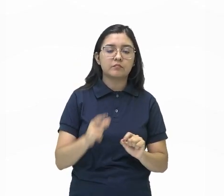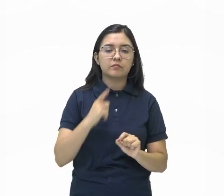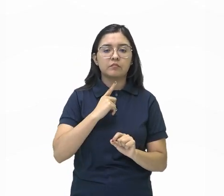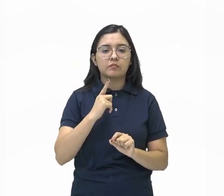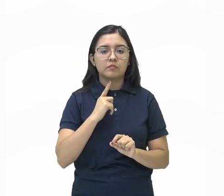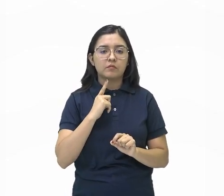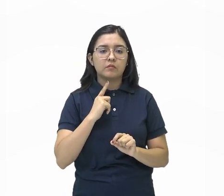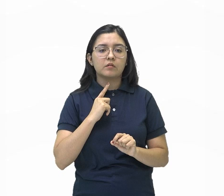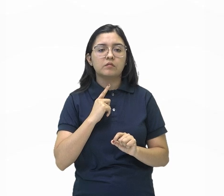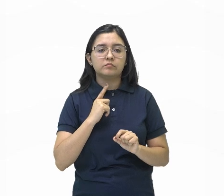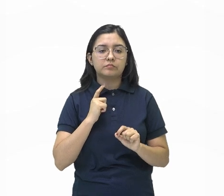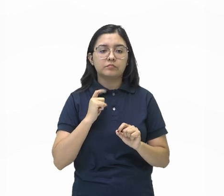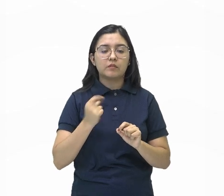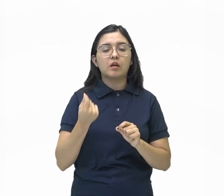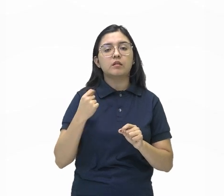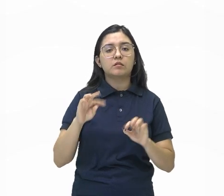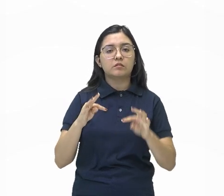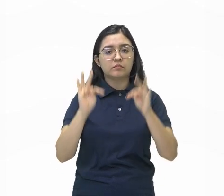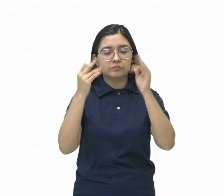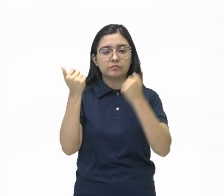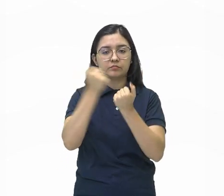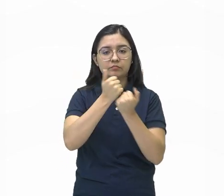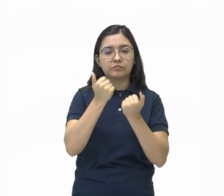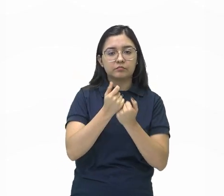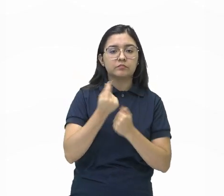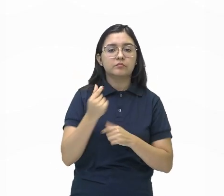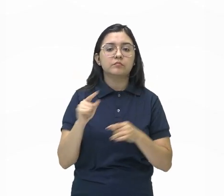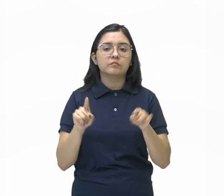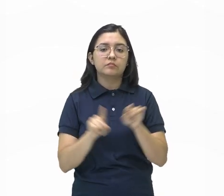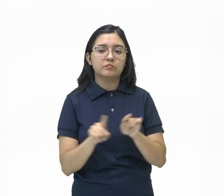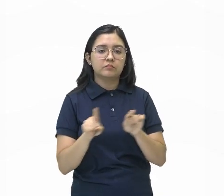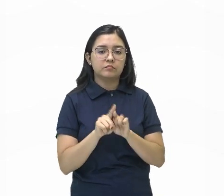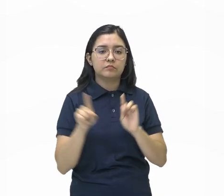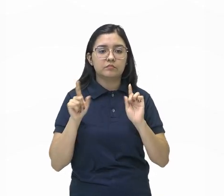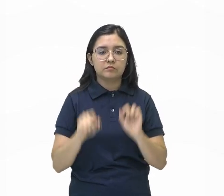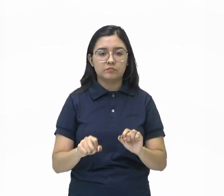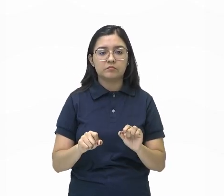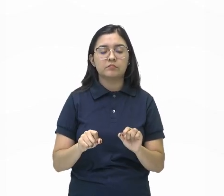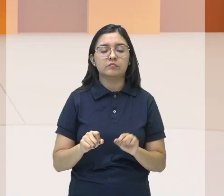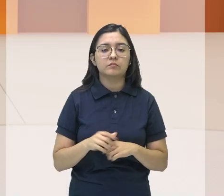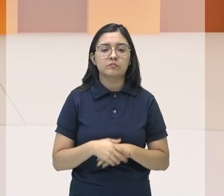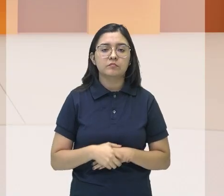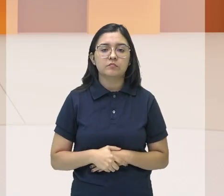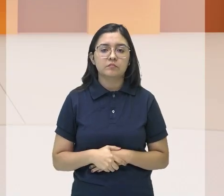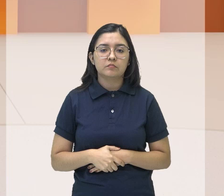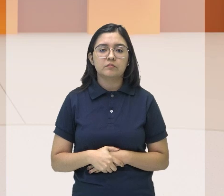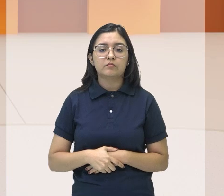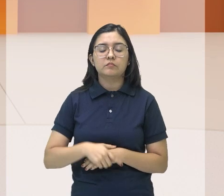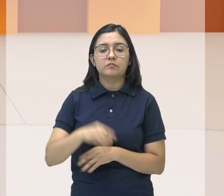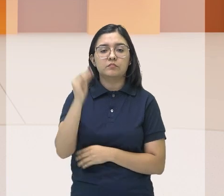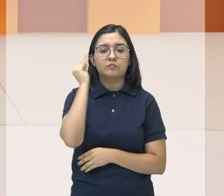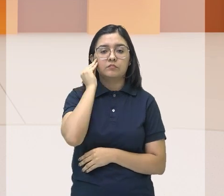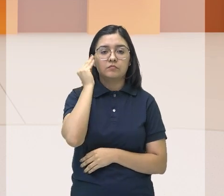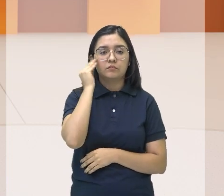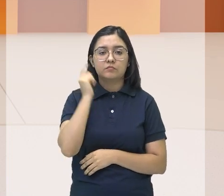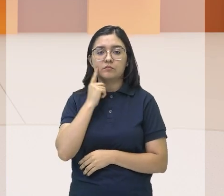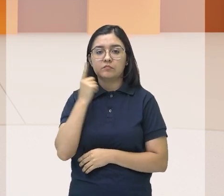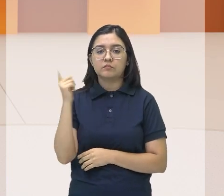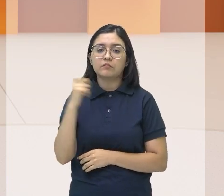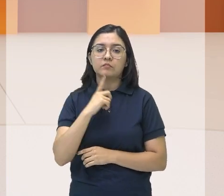aconteceu antigamente. E aí, pessoal, nós vamos falando sobre isso, a gente vai visualizando aqui que está